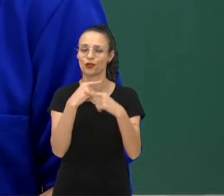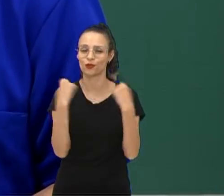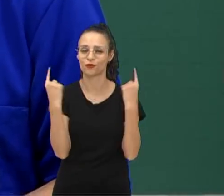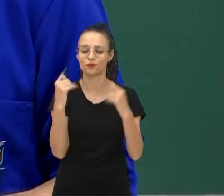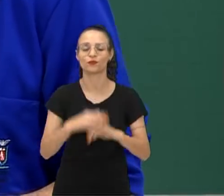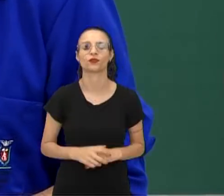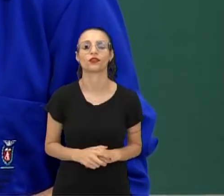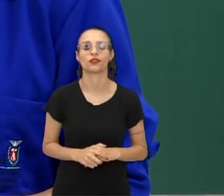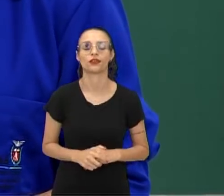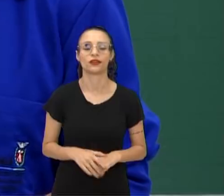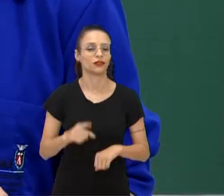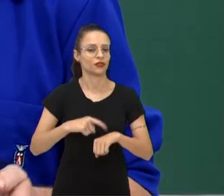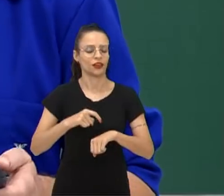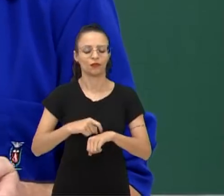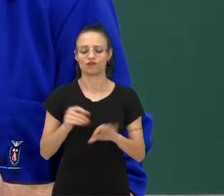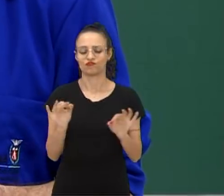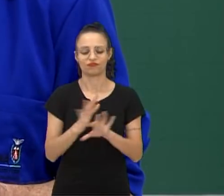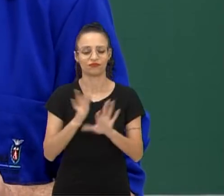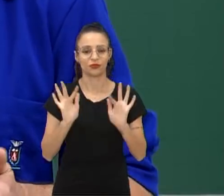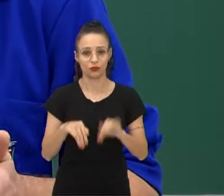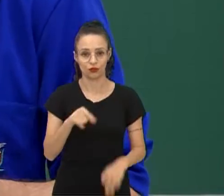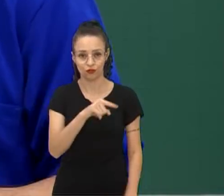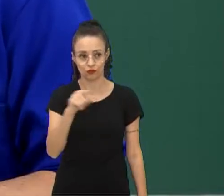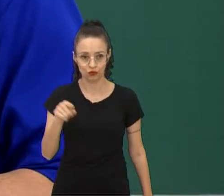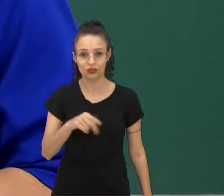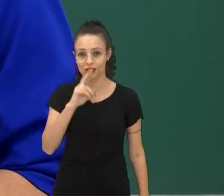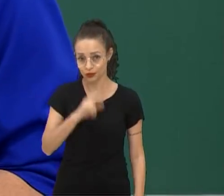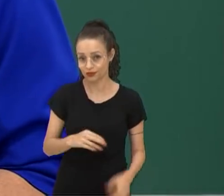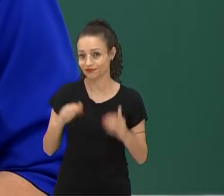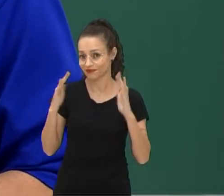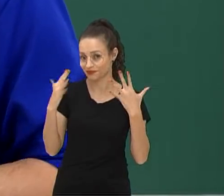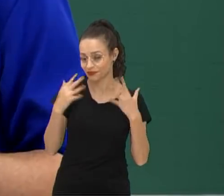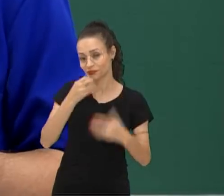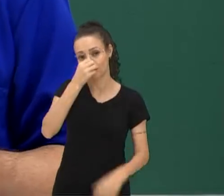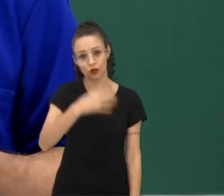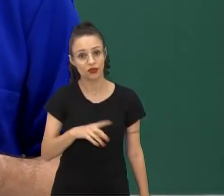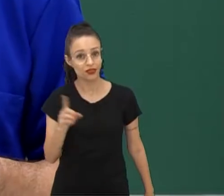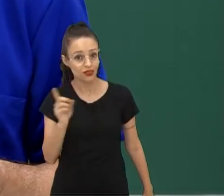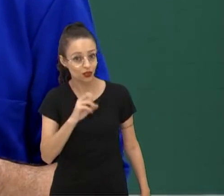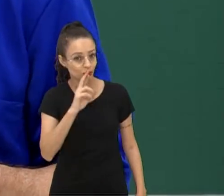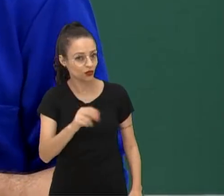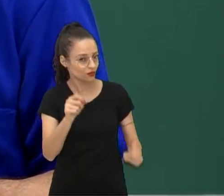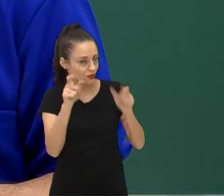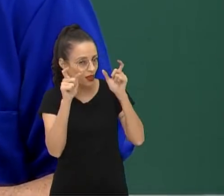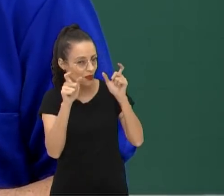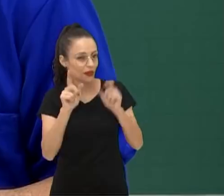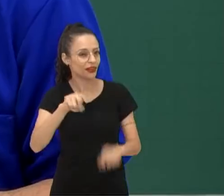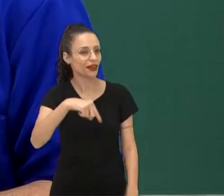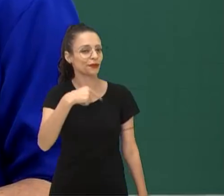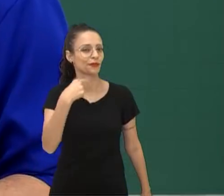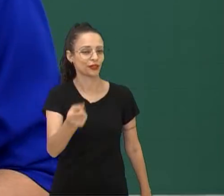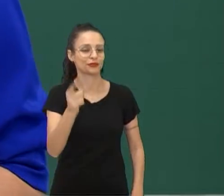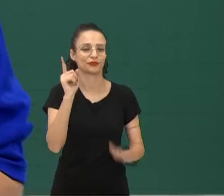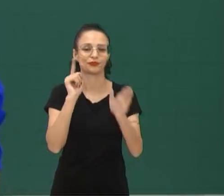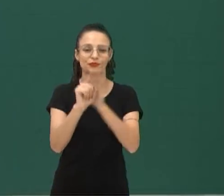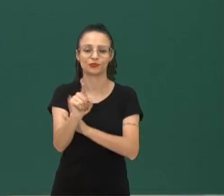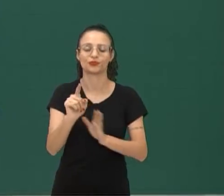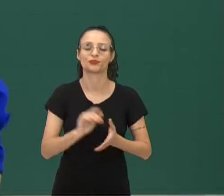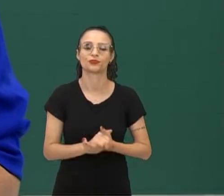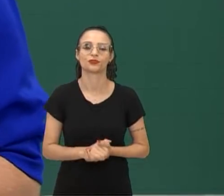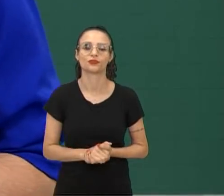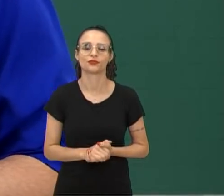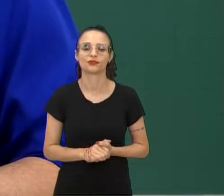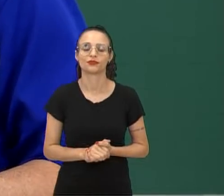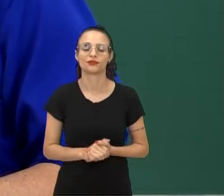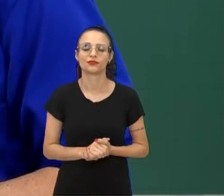Terminou. Né? Acabou o tempo, se você participou muito bem, né? Se não, fique esperto para participar do próximo, tá?